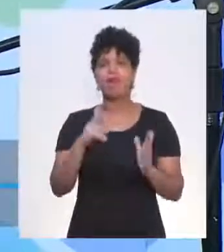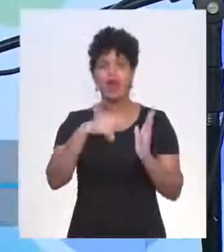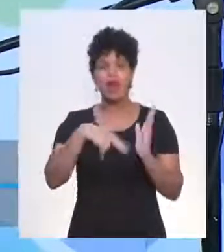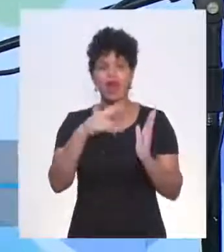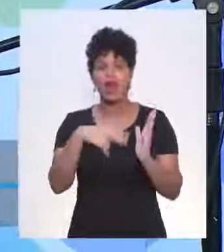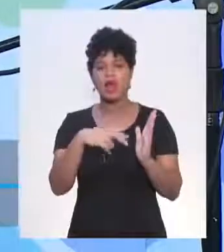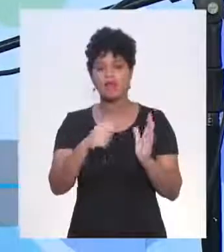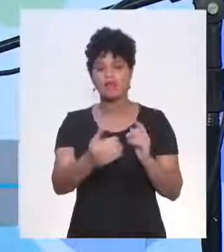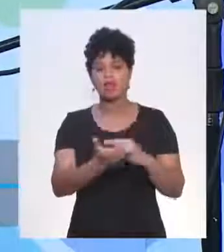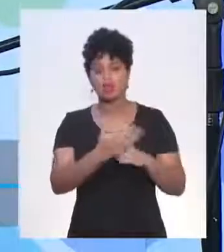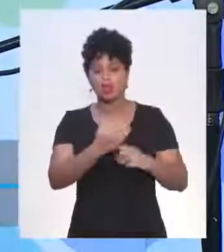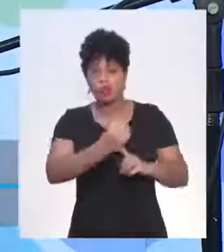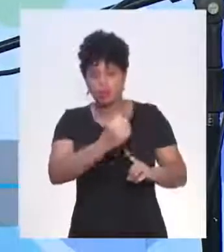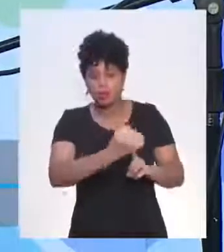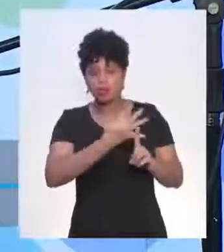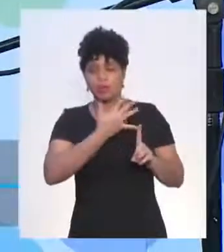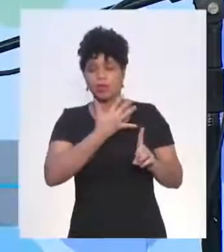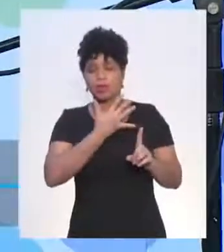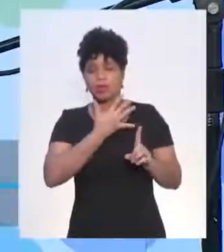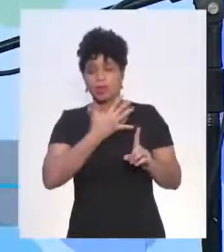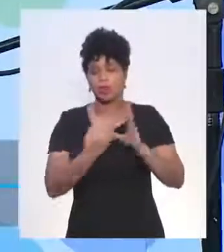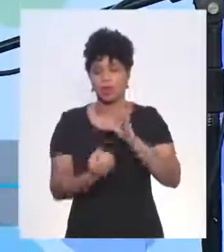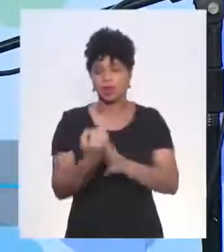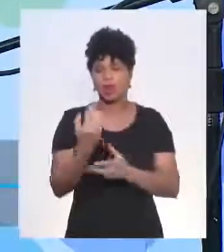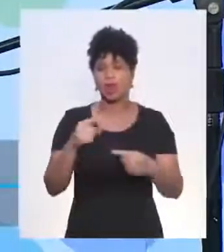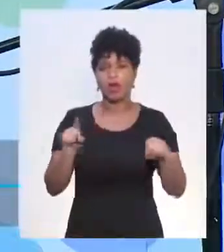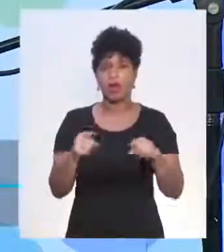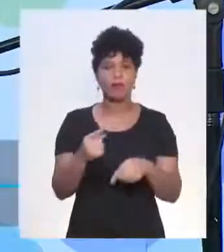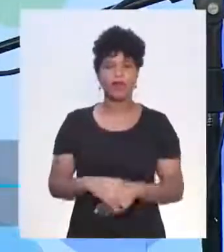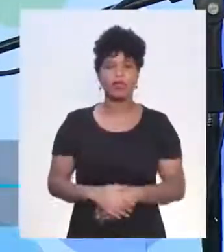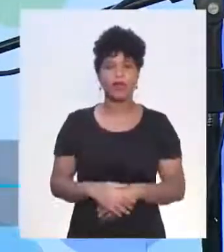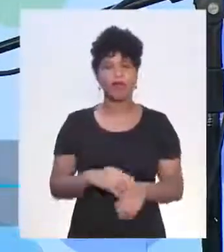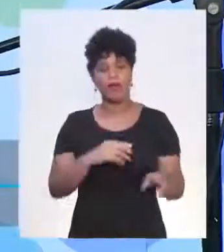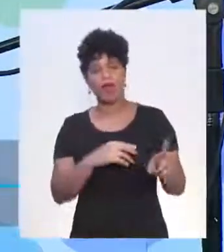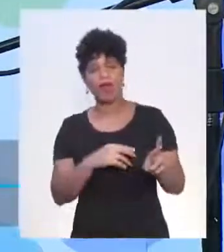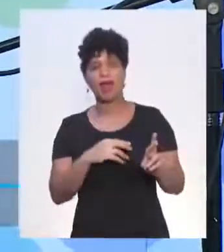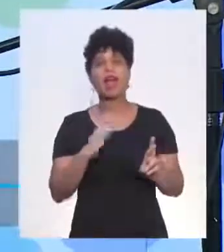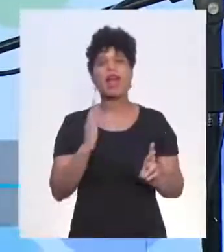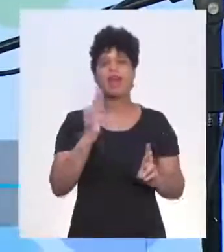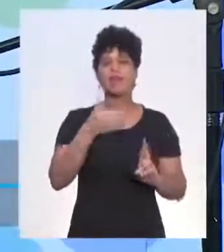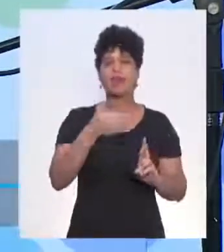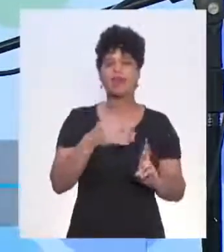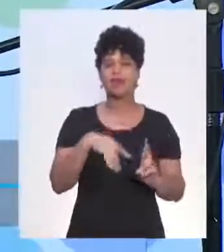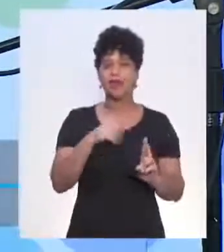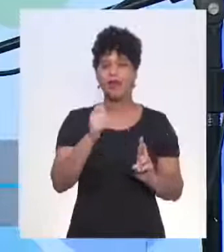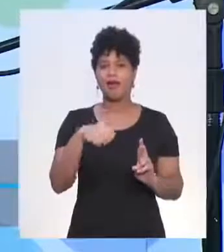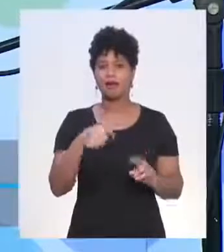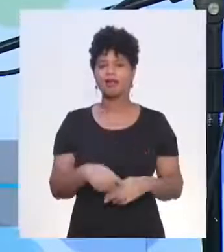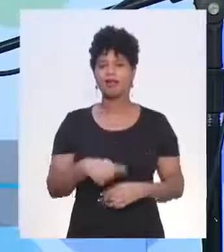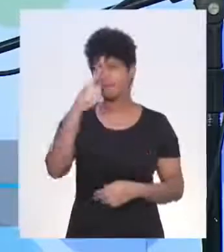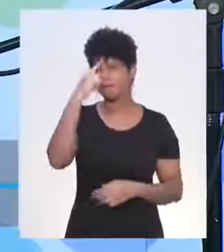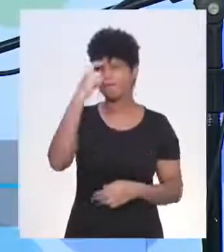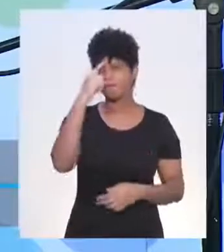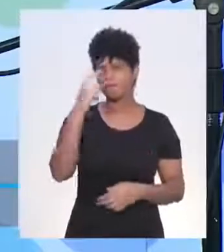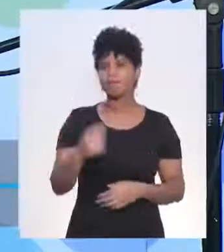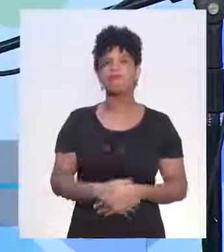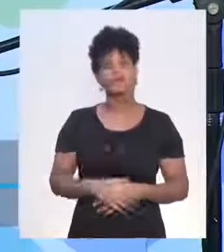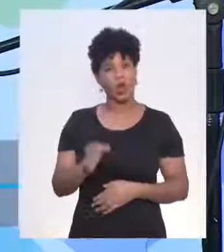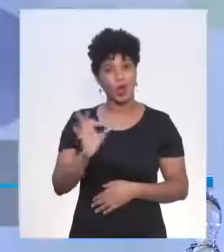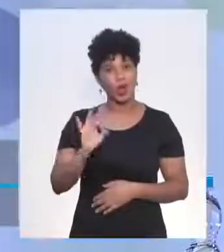ler um livro que aí você faz uma música pega uma referência não sei o que lá pega alguma outra coisa de outro livro e cria uma composição